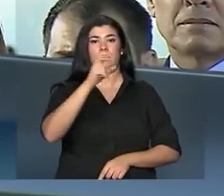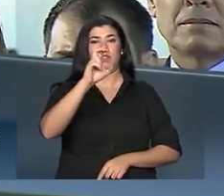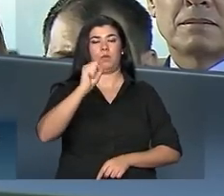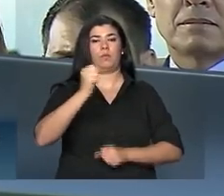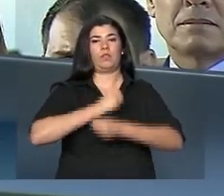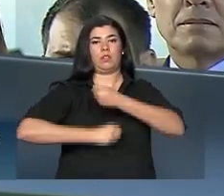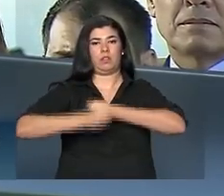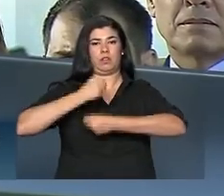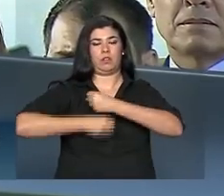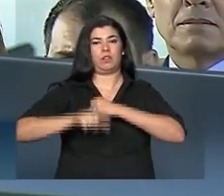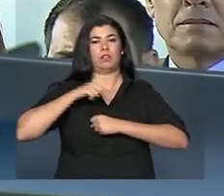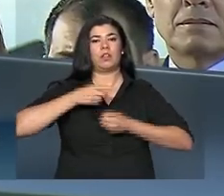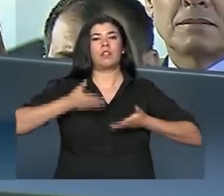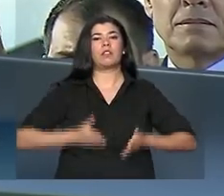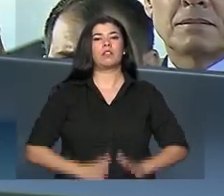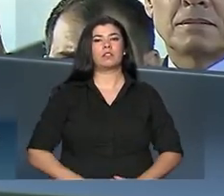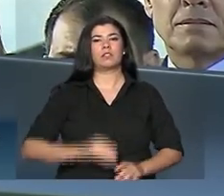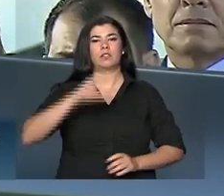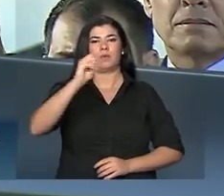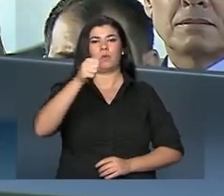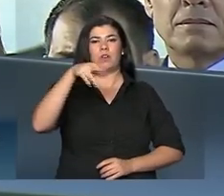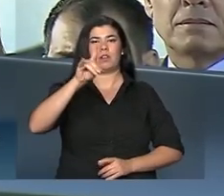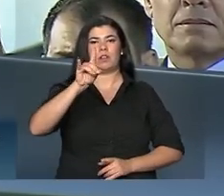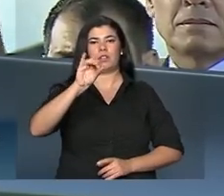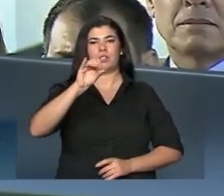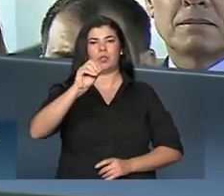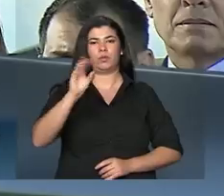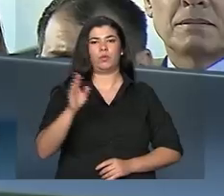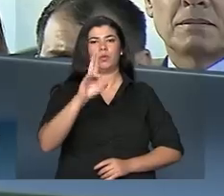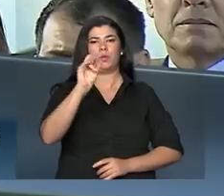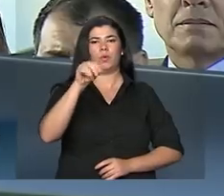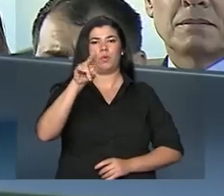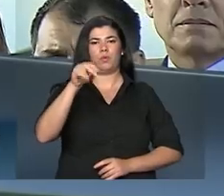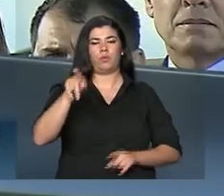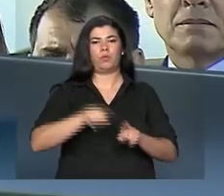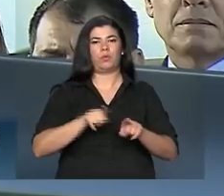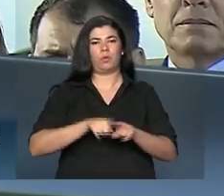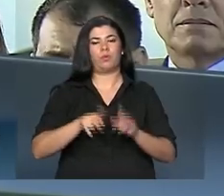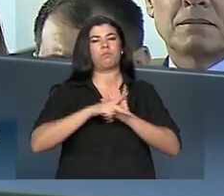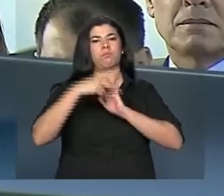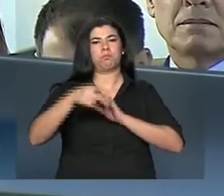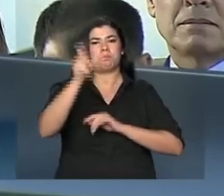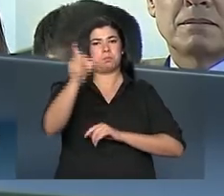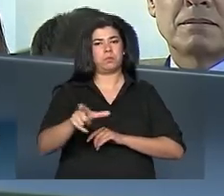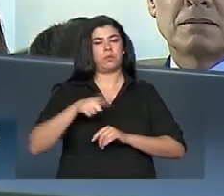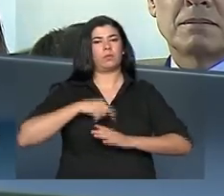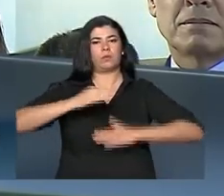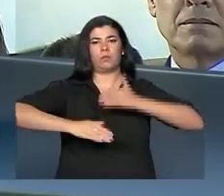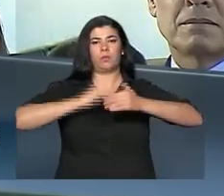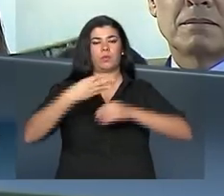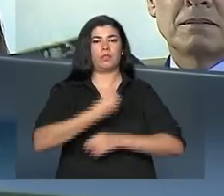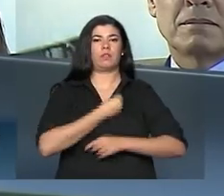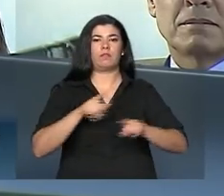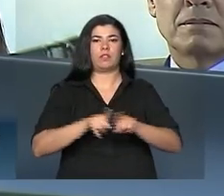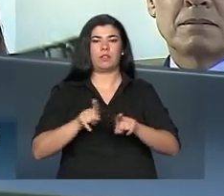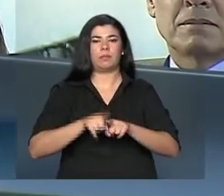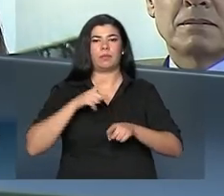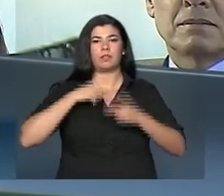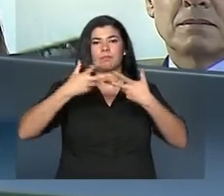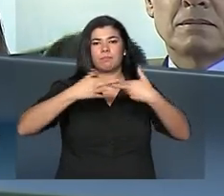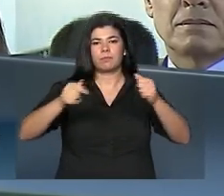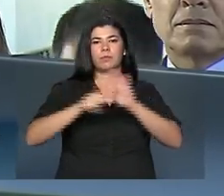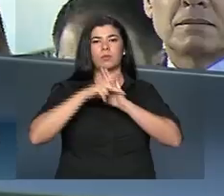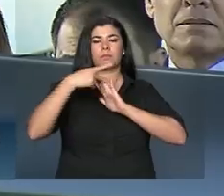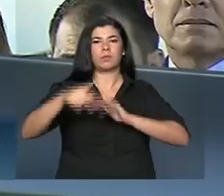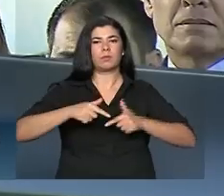anos, nascia Cândido Mariano da Silva Rondon, o Marechal Rondon, cuja trajetória de vida foi caracterizada